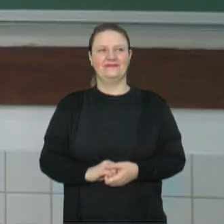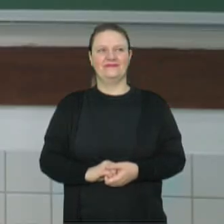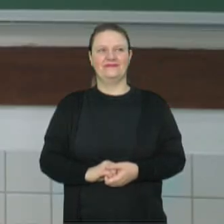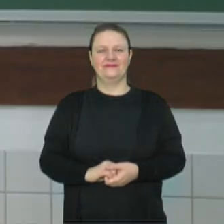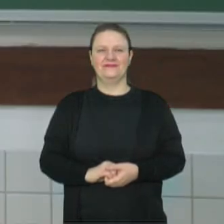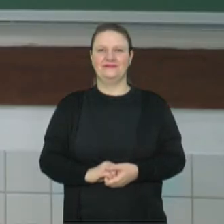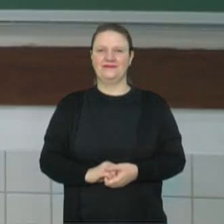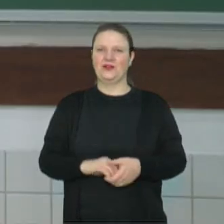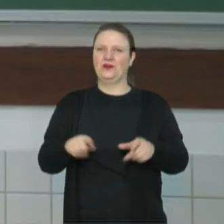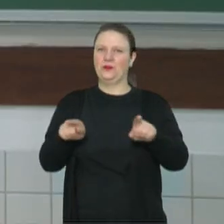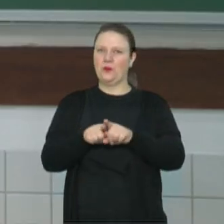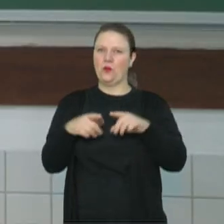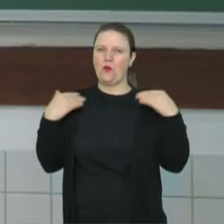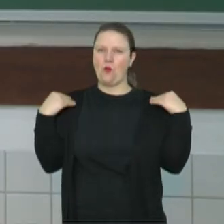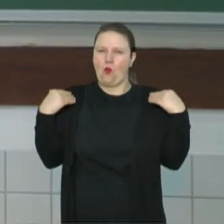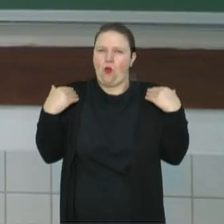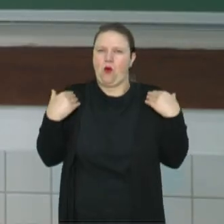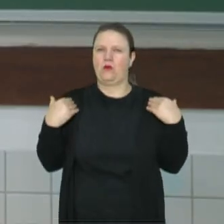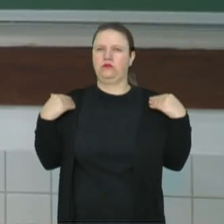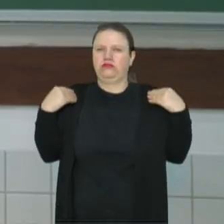Ombros à frente,